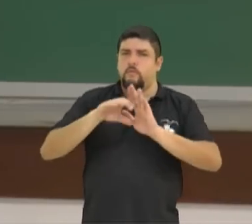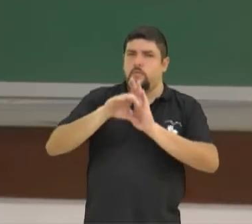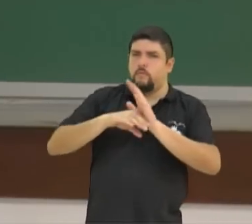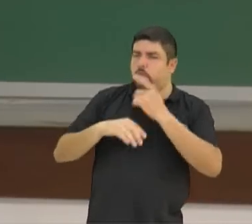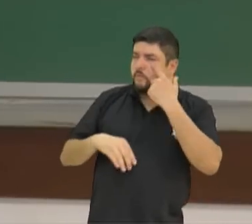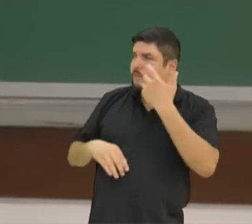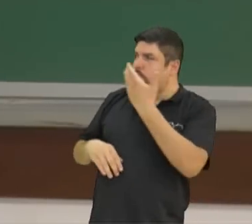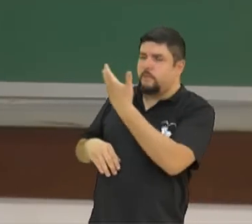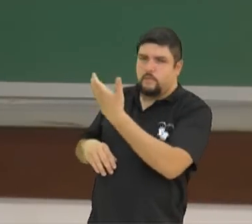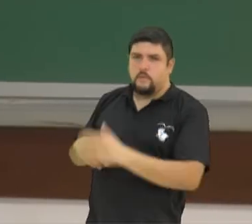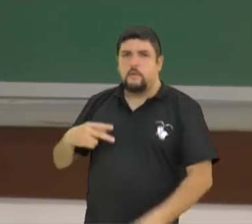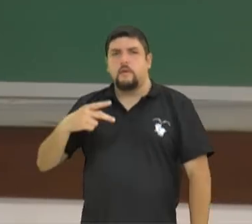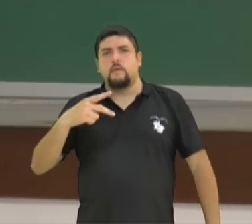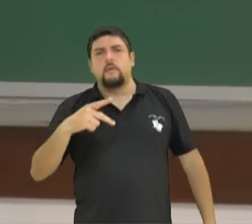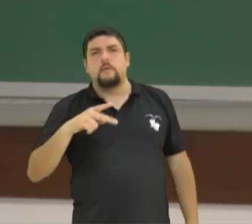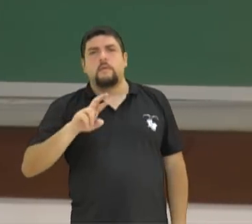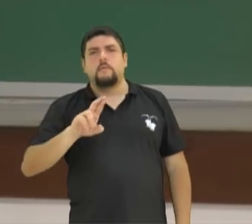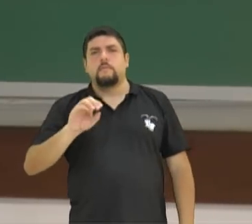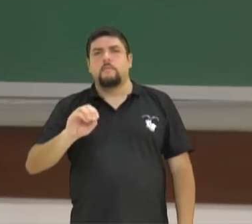galera. Observem lá.